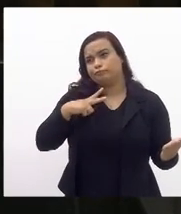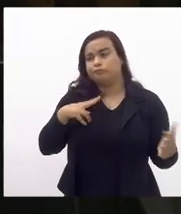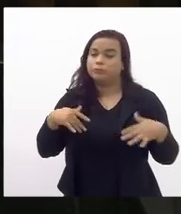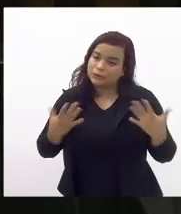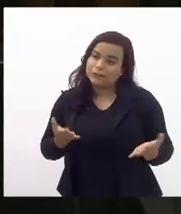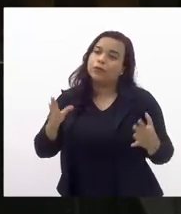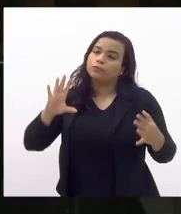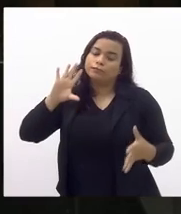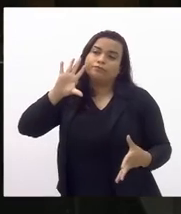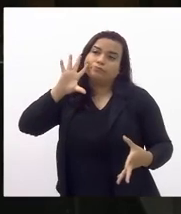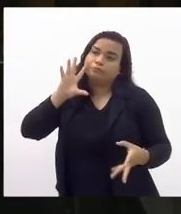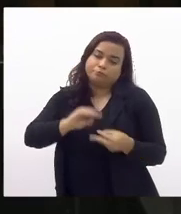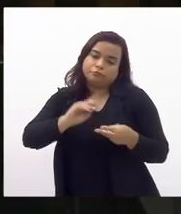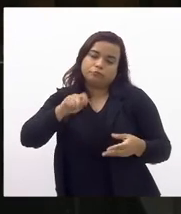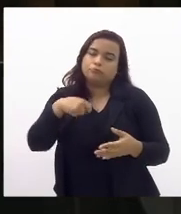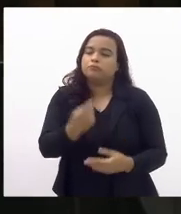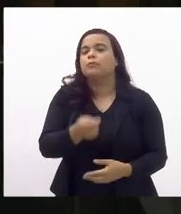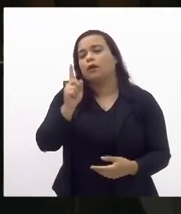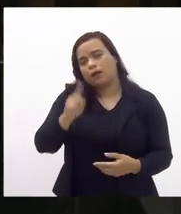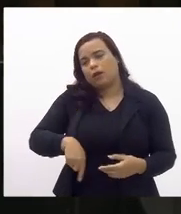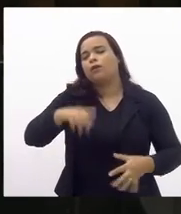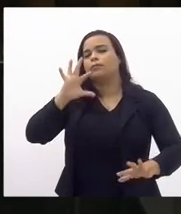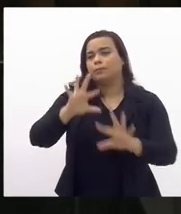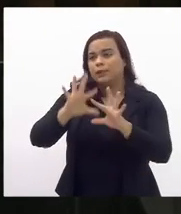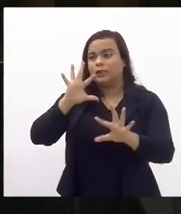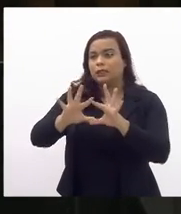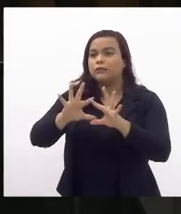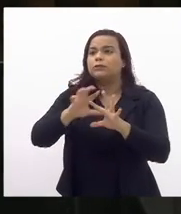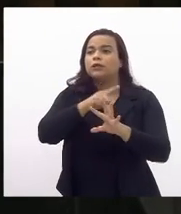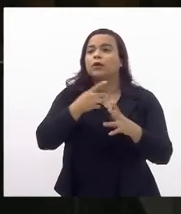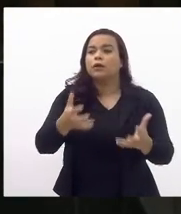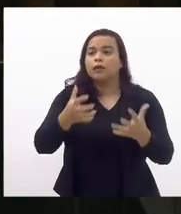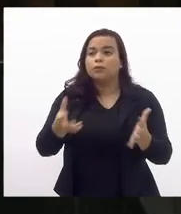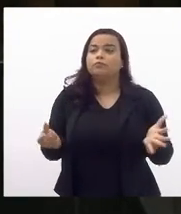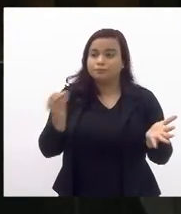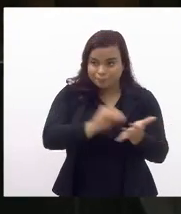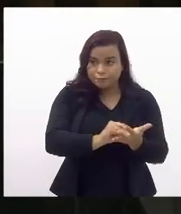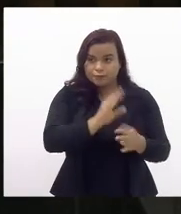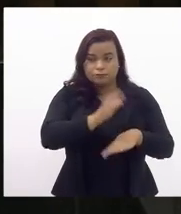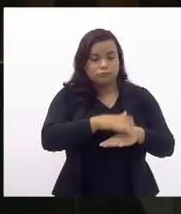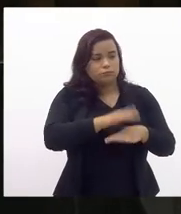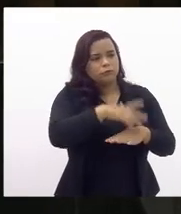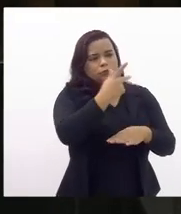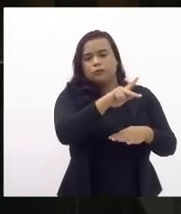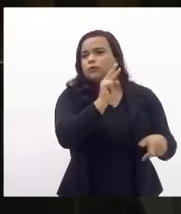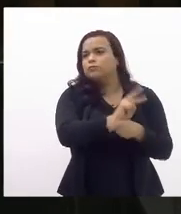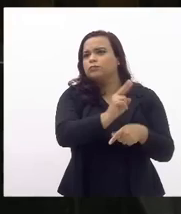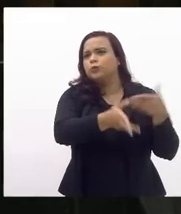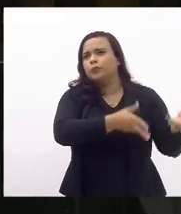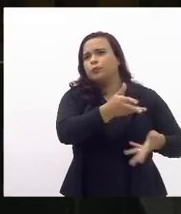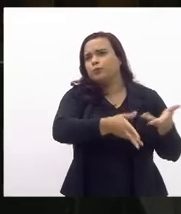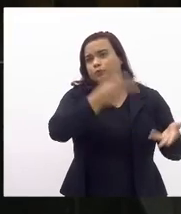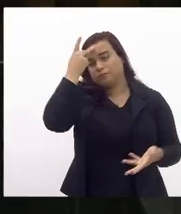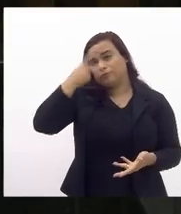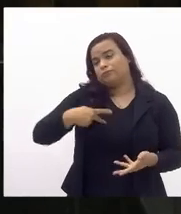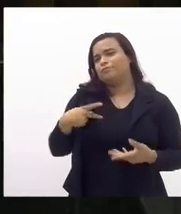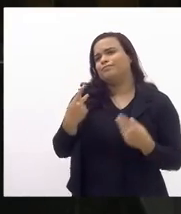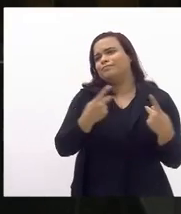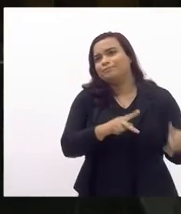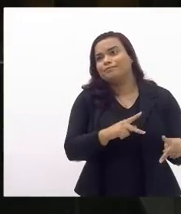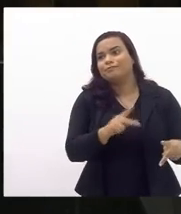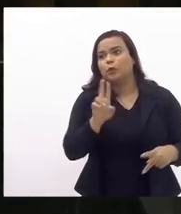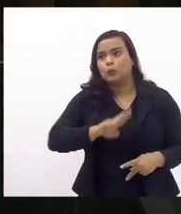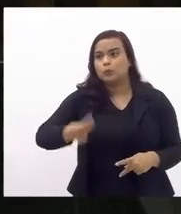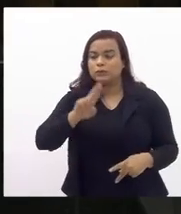Janeiro é a instalação de uma milícia em seu próprio favor. O fez com a utilização de policiais penais, policiais